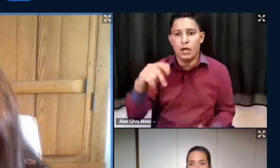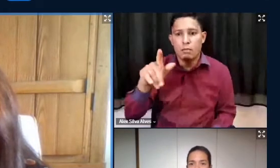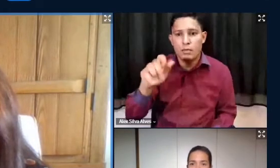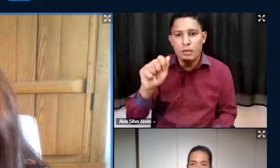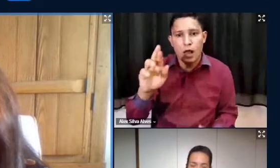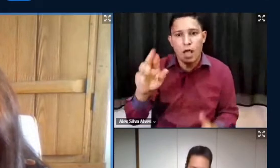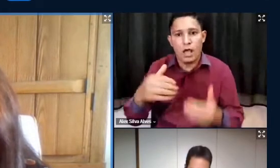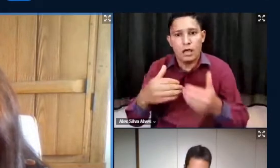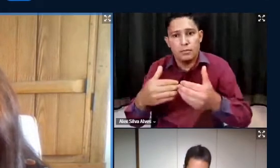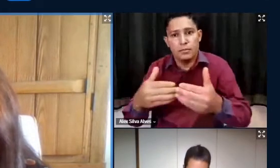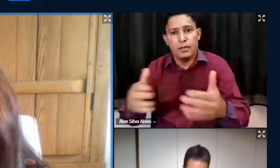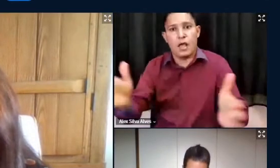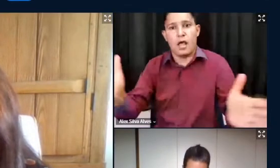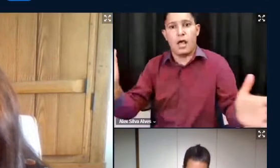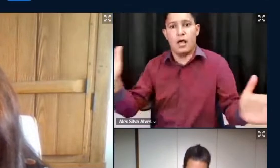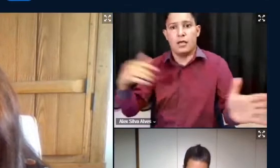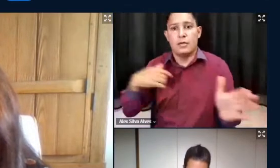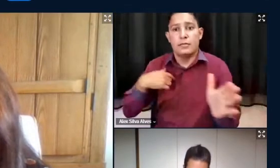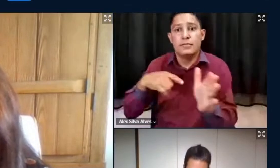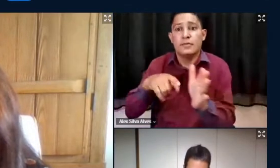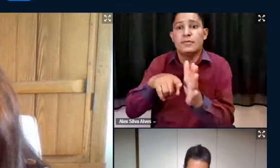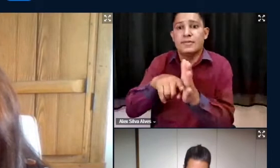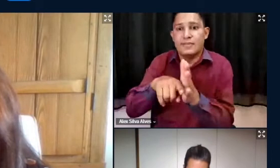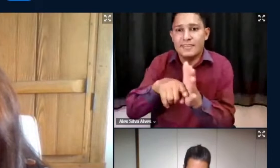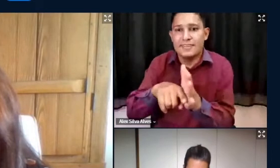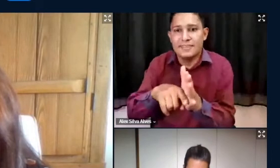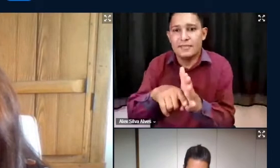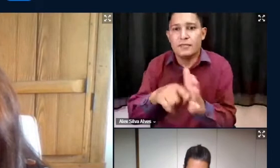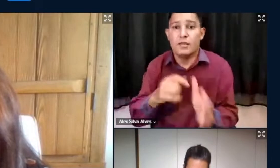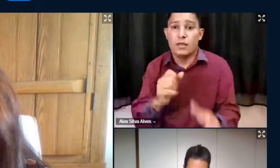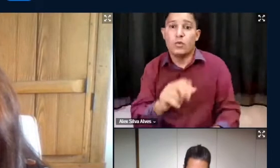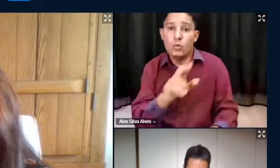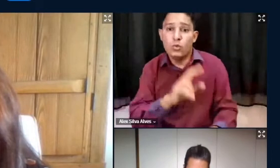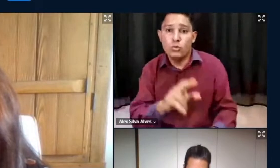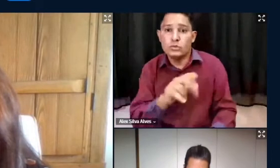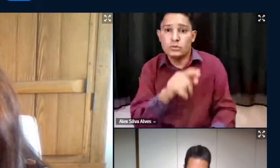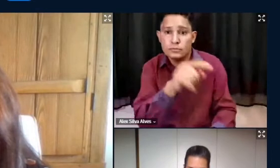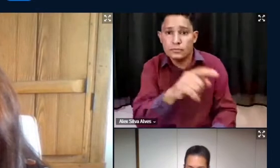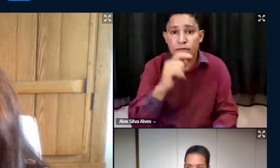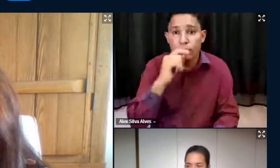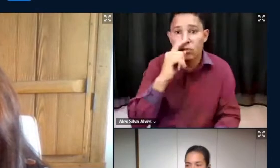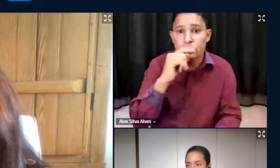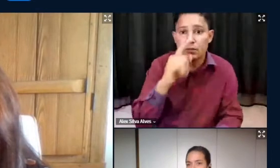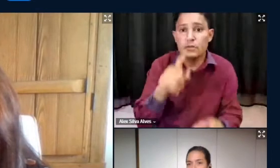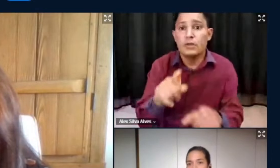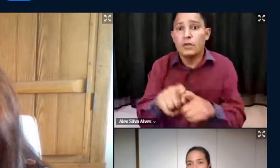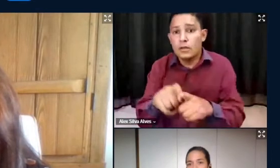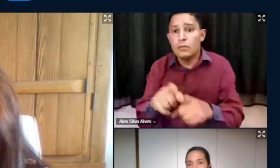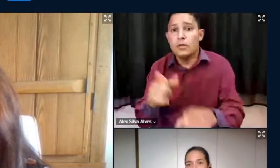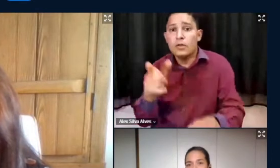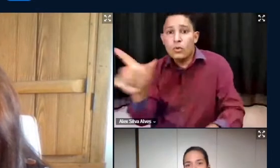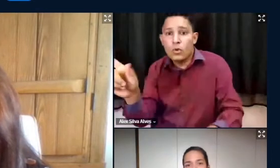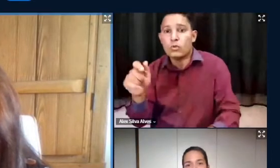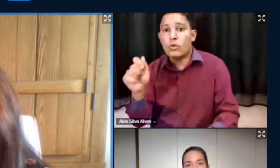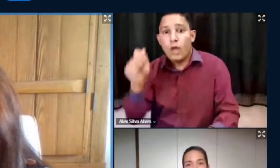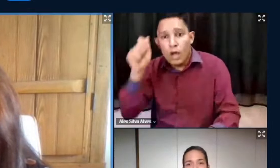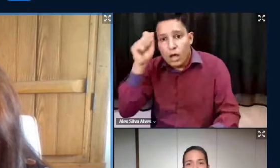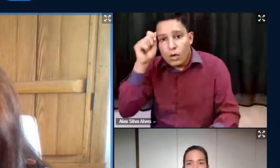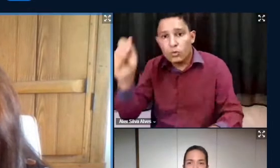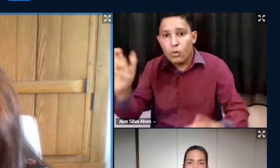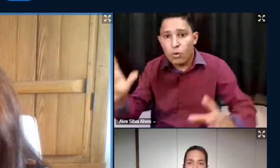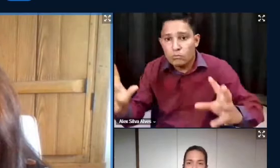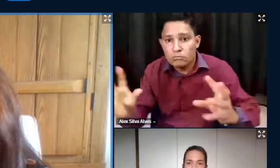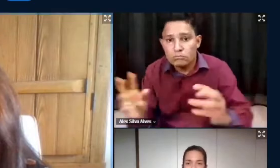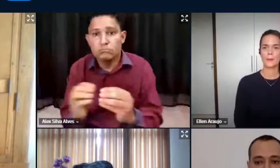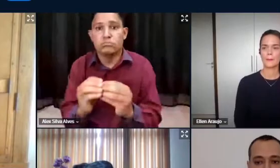Eu queria, na verdade, ampliar com isso. É tentativa de ampliar as pesquisas. Então, verifiquei que